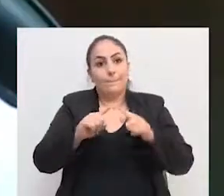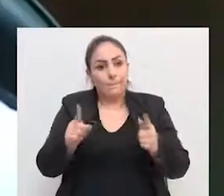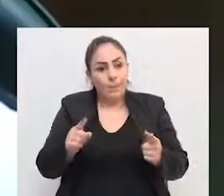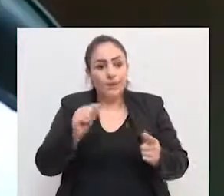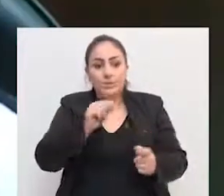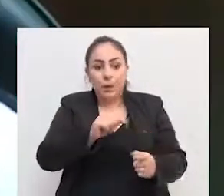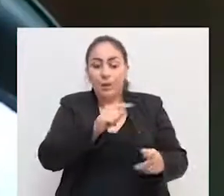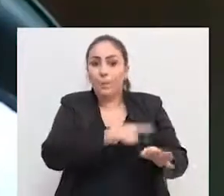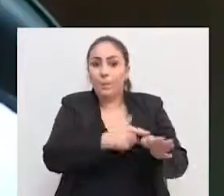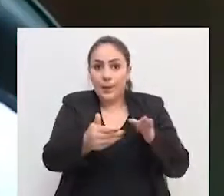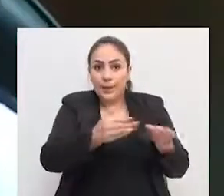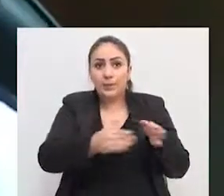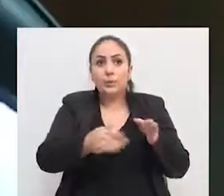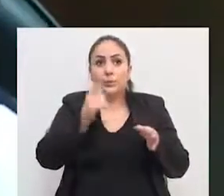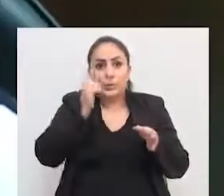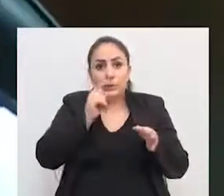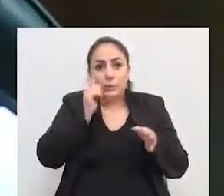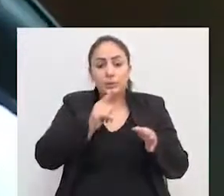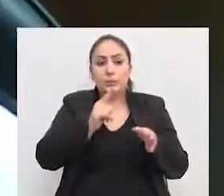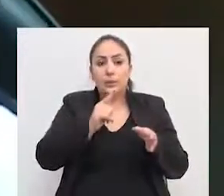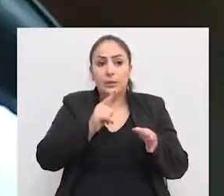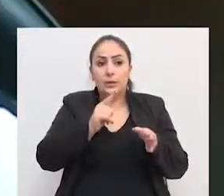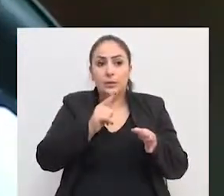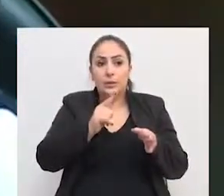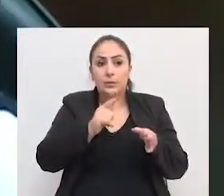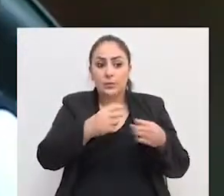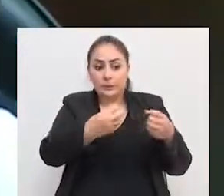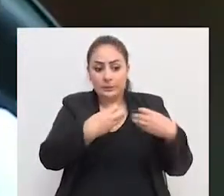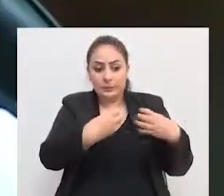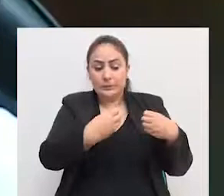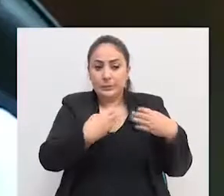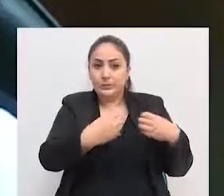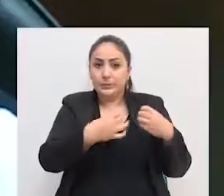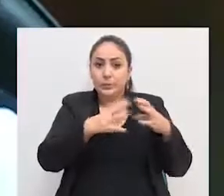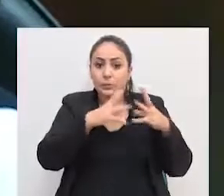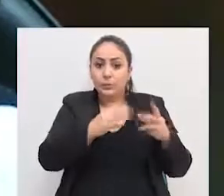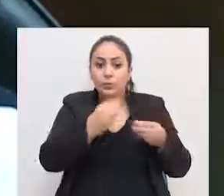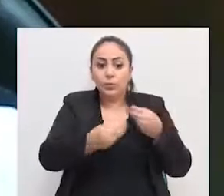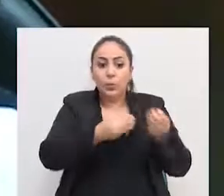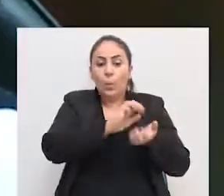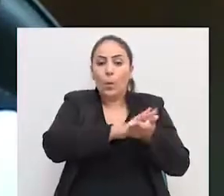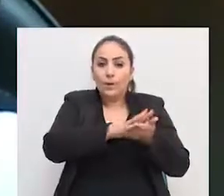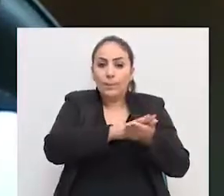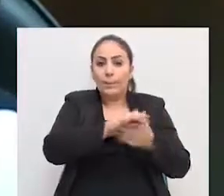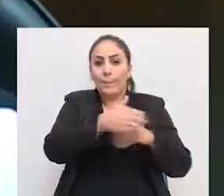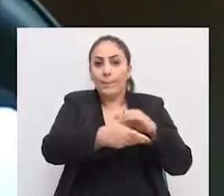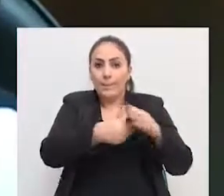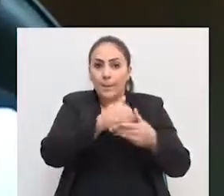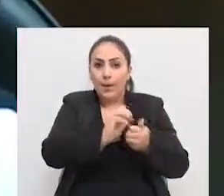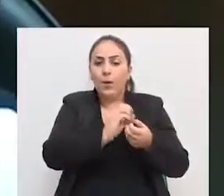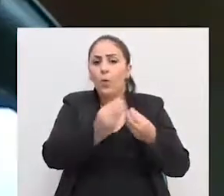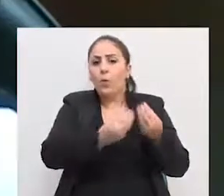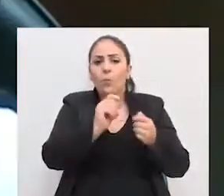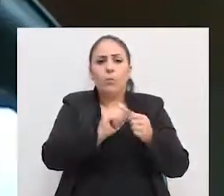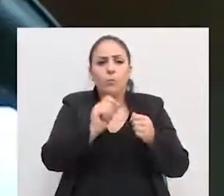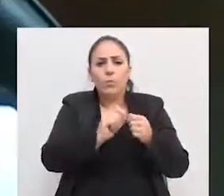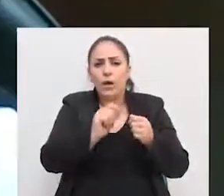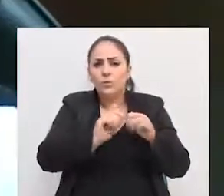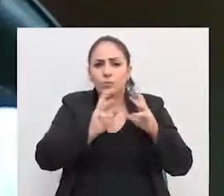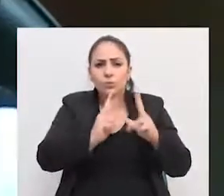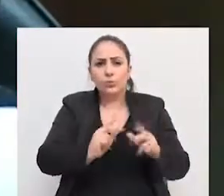Mas a gente já recebeu esses ensinamentos, né? de higienização de mãos,